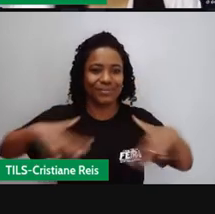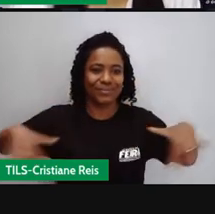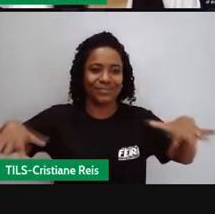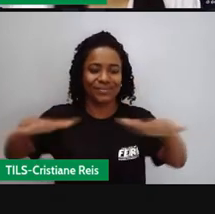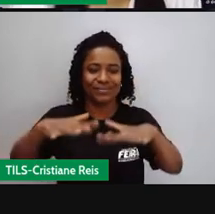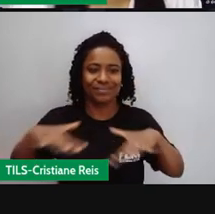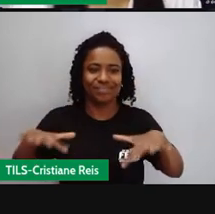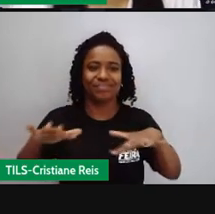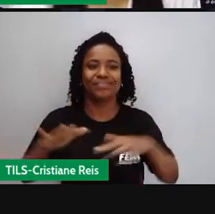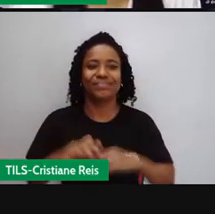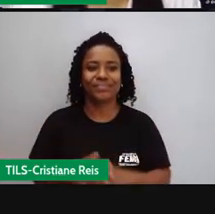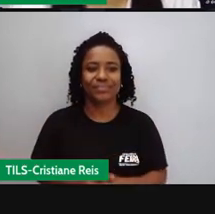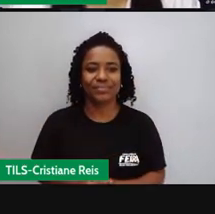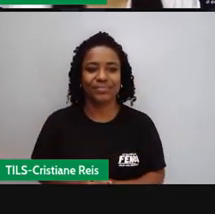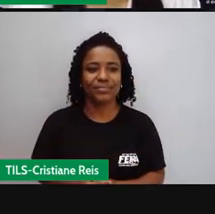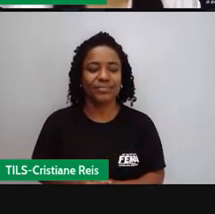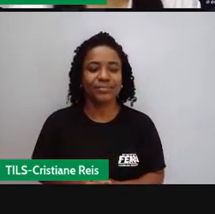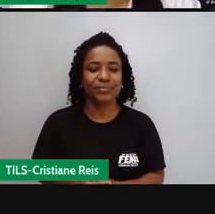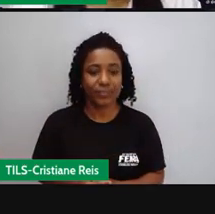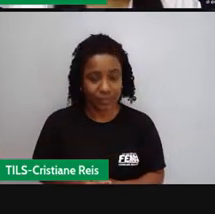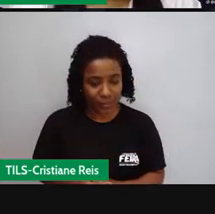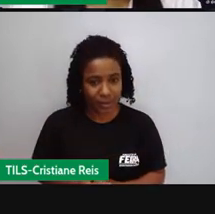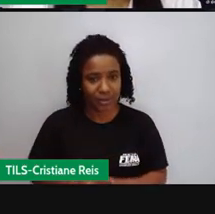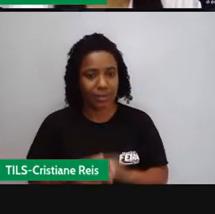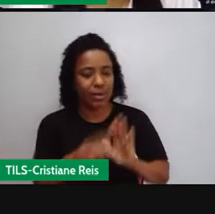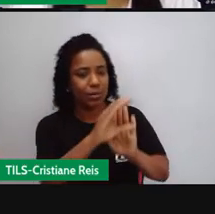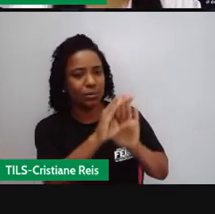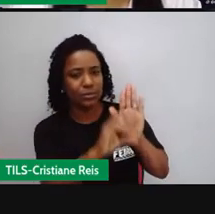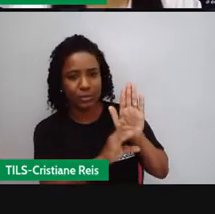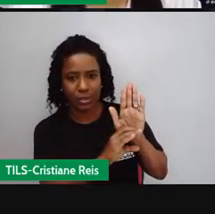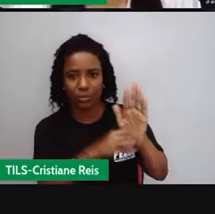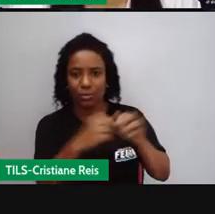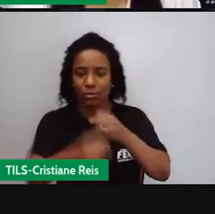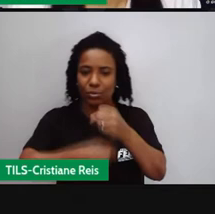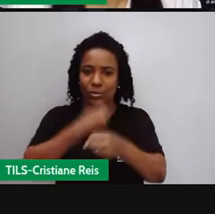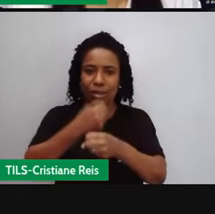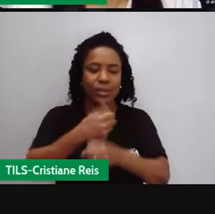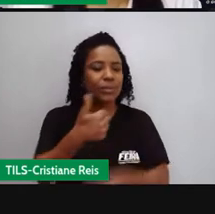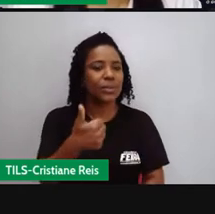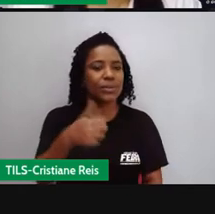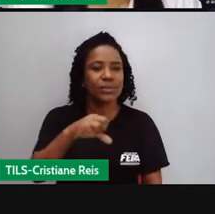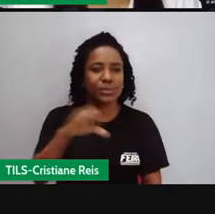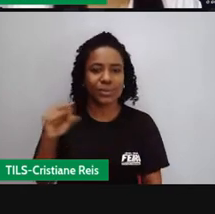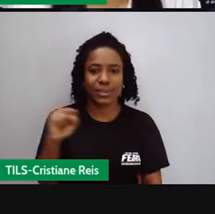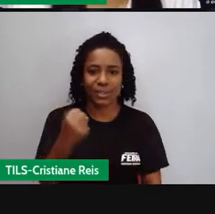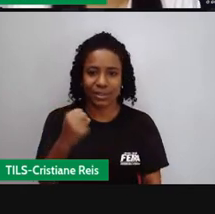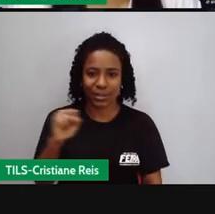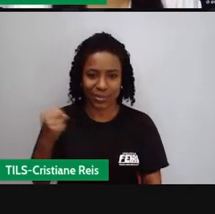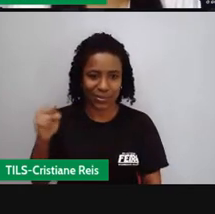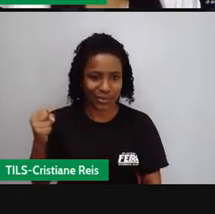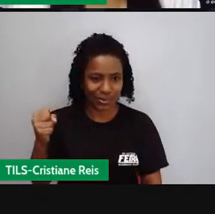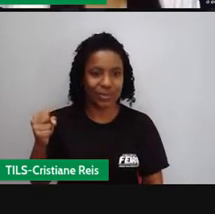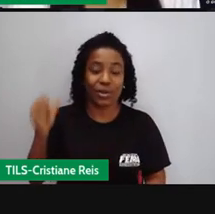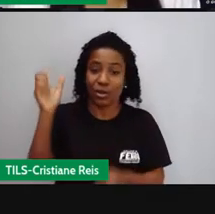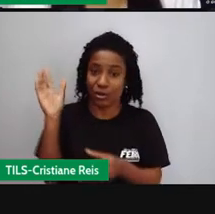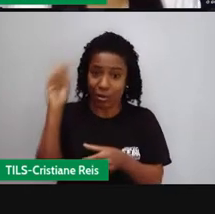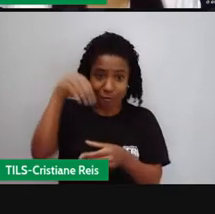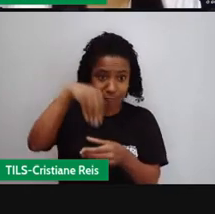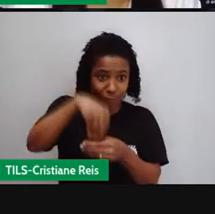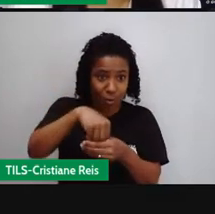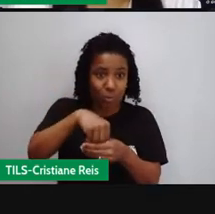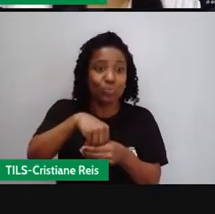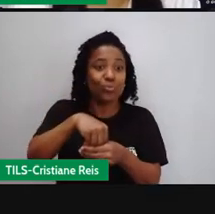E aí, desde a Constituição de 1988, que o sufrágio universal foi instituído para a escolha